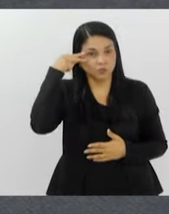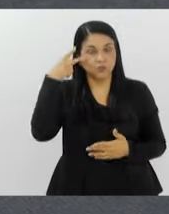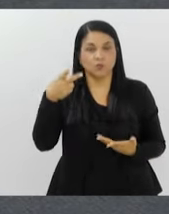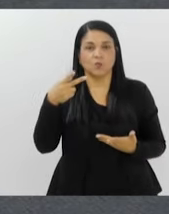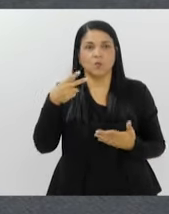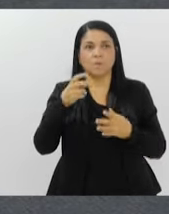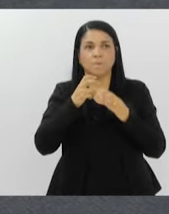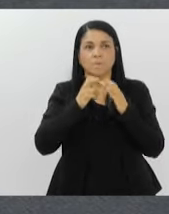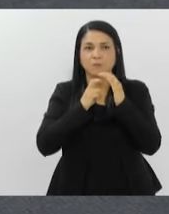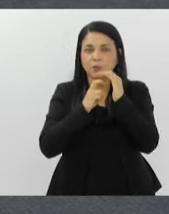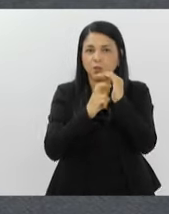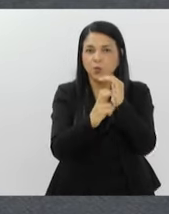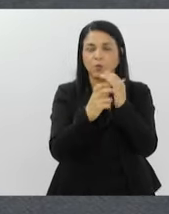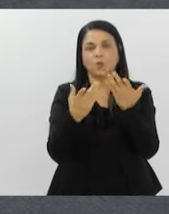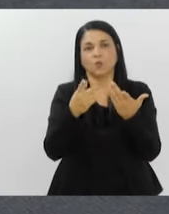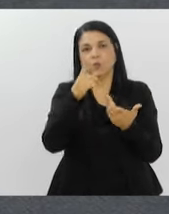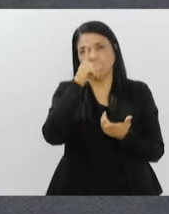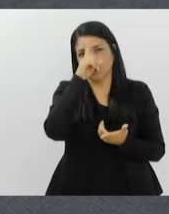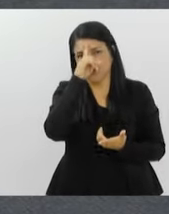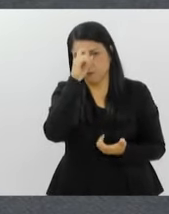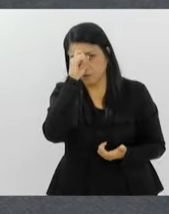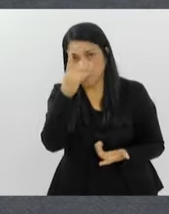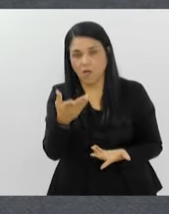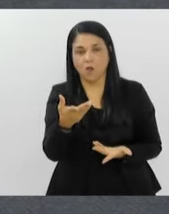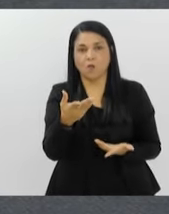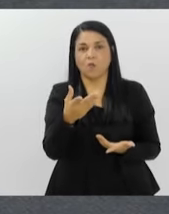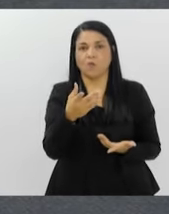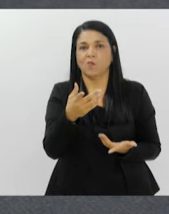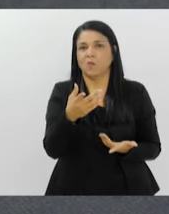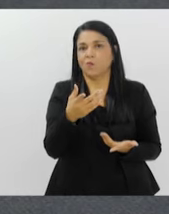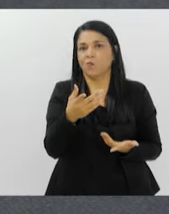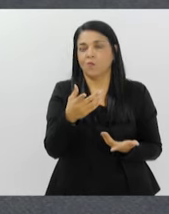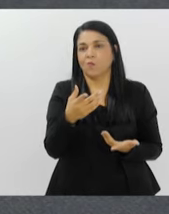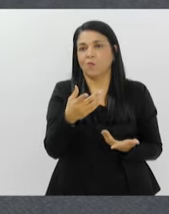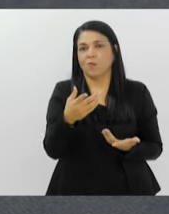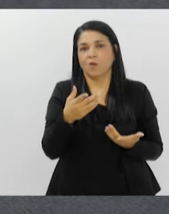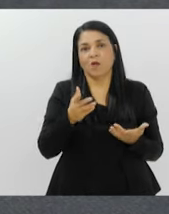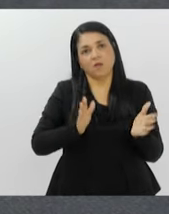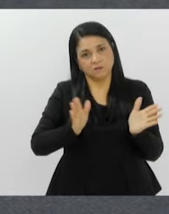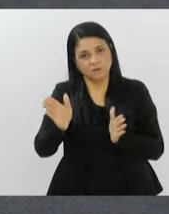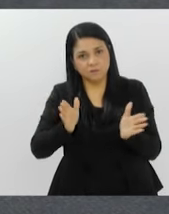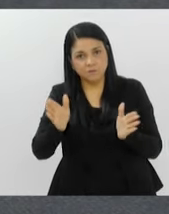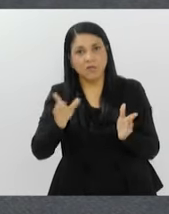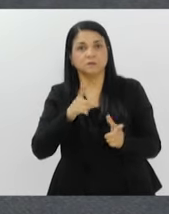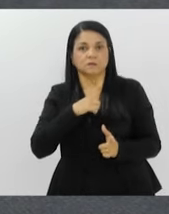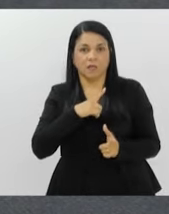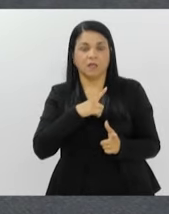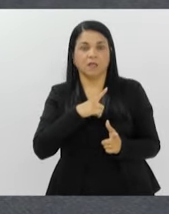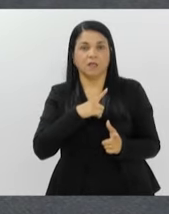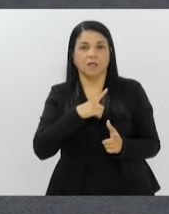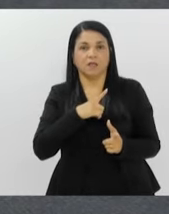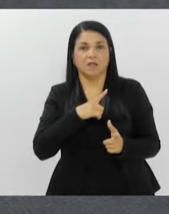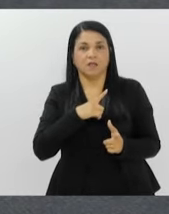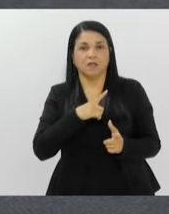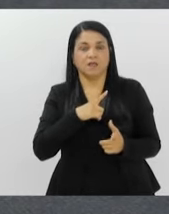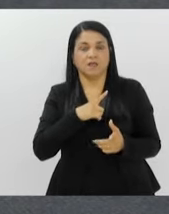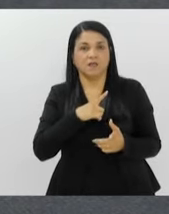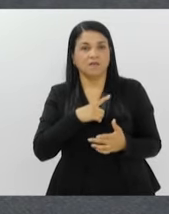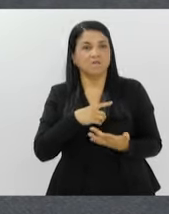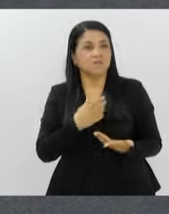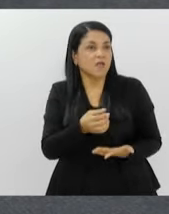metrô para Hospital tenha que ter o acessibilidade e para as